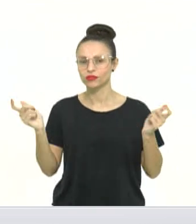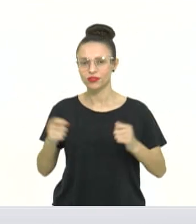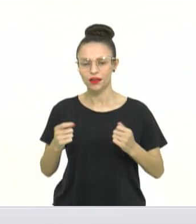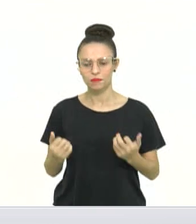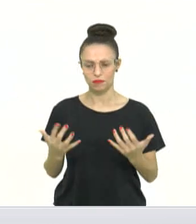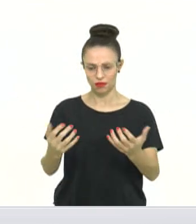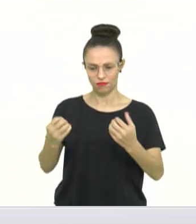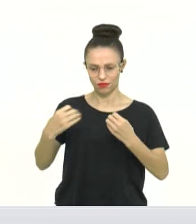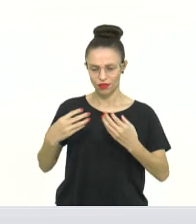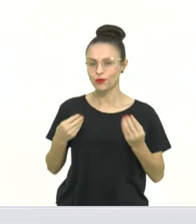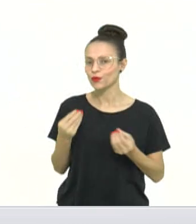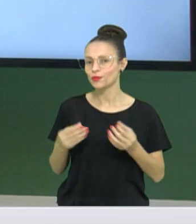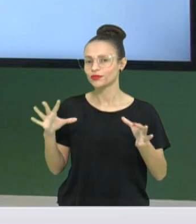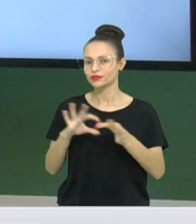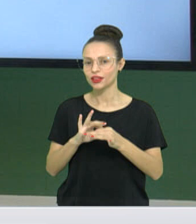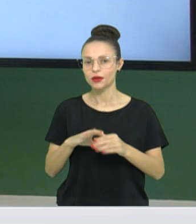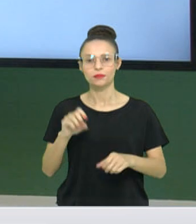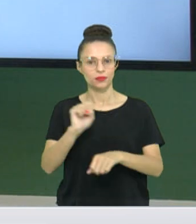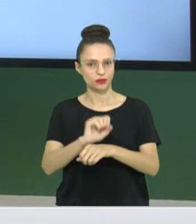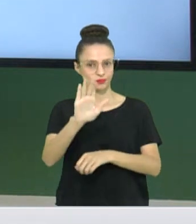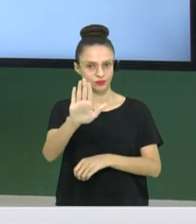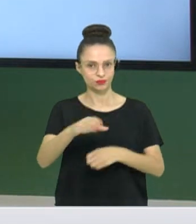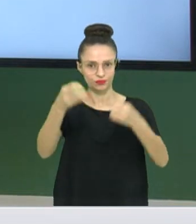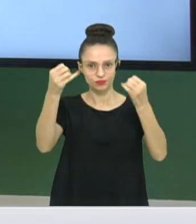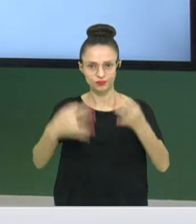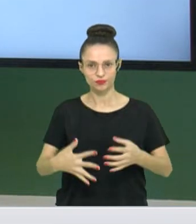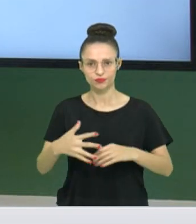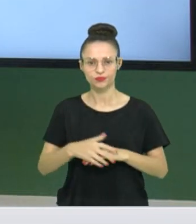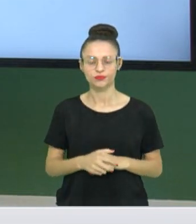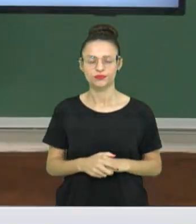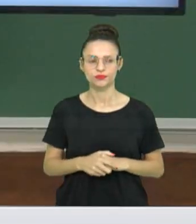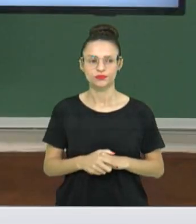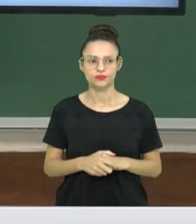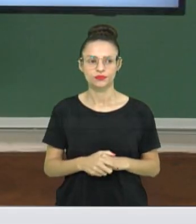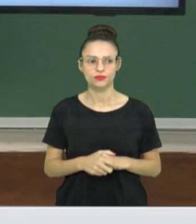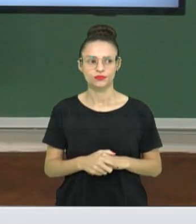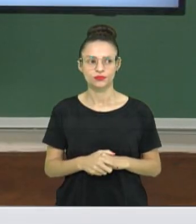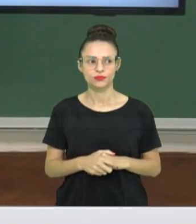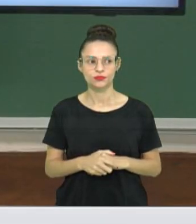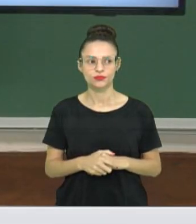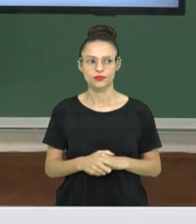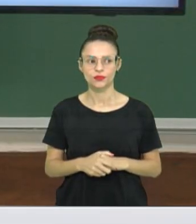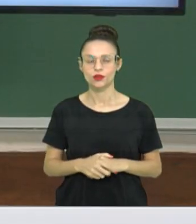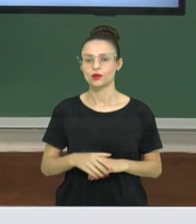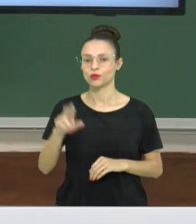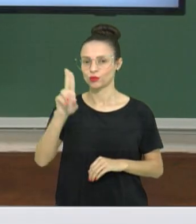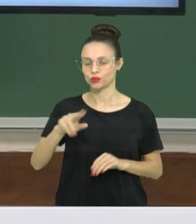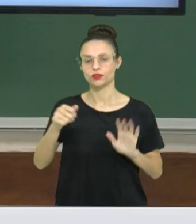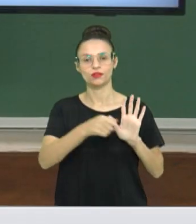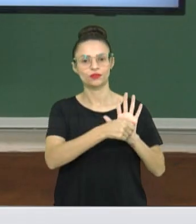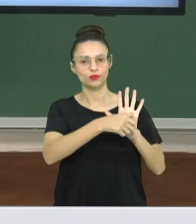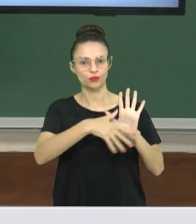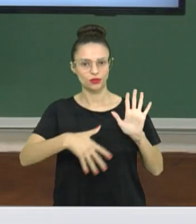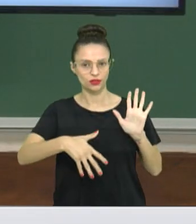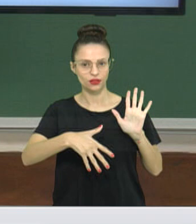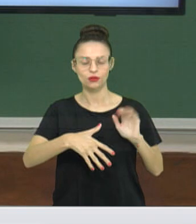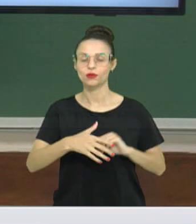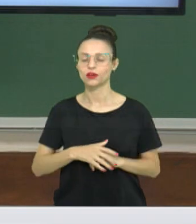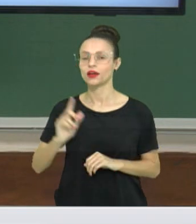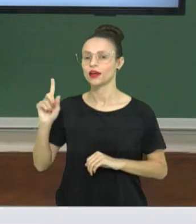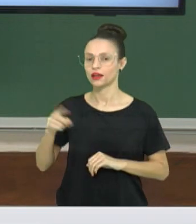das plantas, segundo a jornalista, eu preciso parar um pouquinho para explicar isso para você melhor, tá? Foi usada uma figura de linguagem.